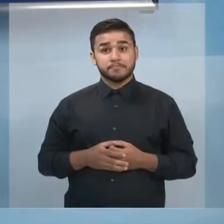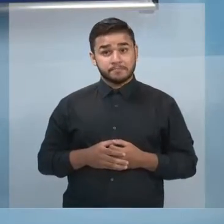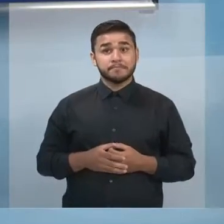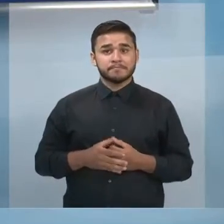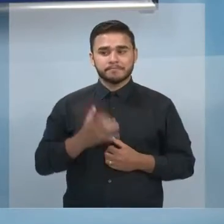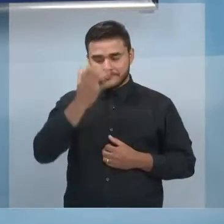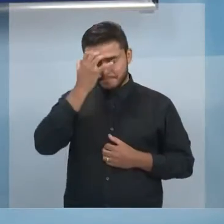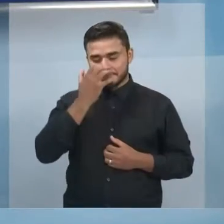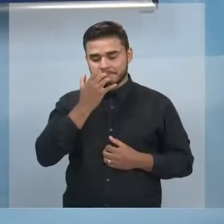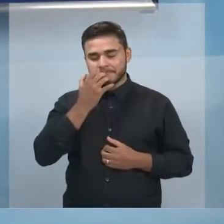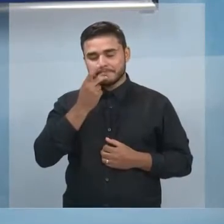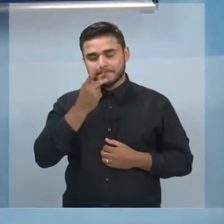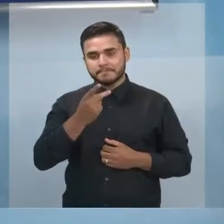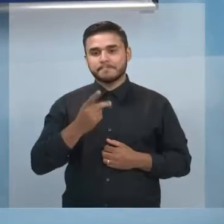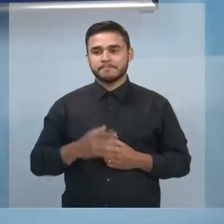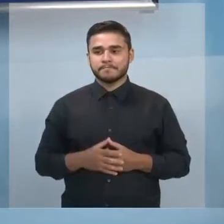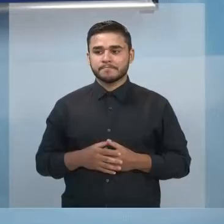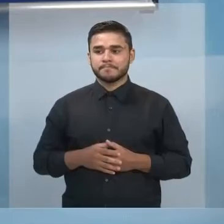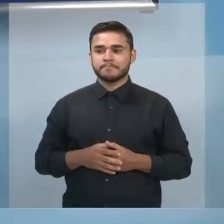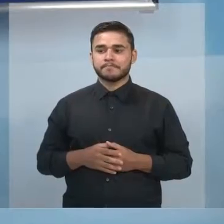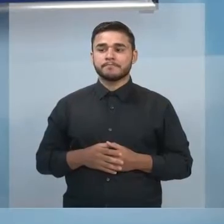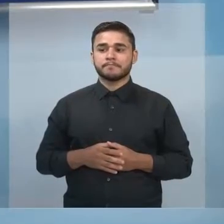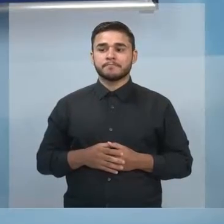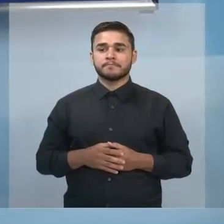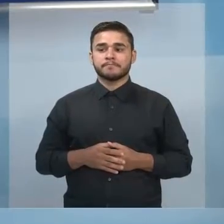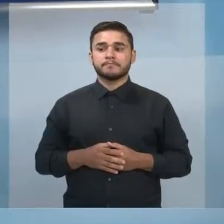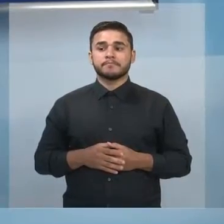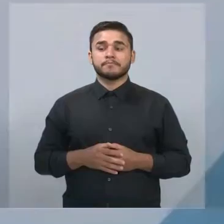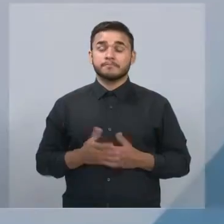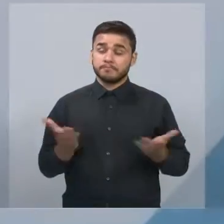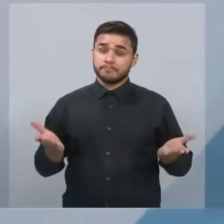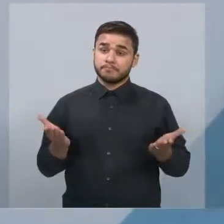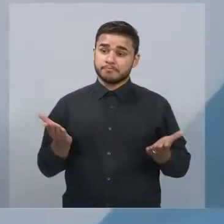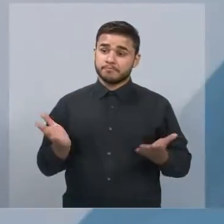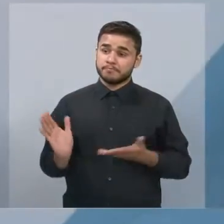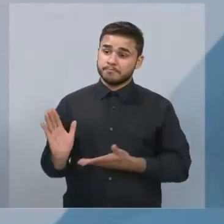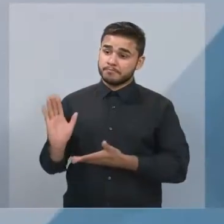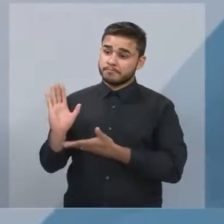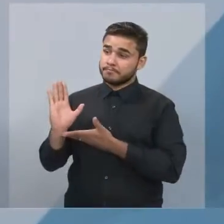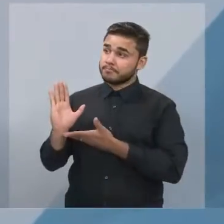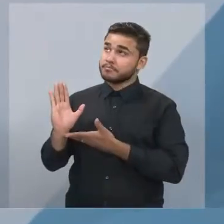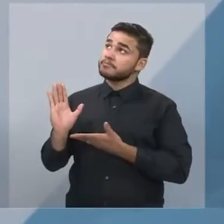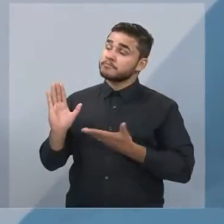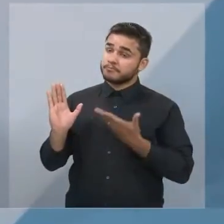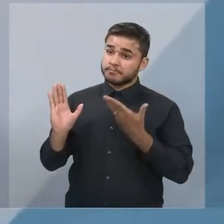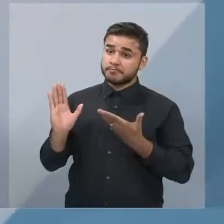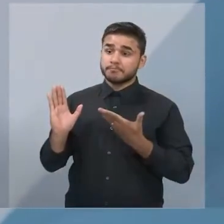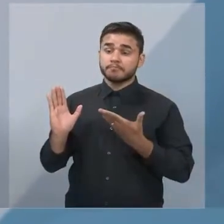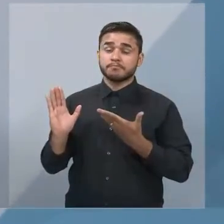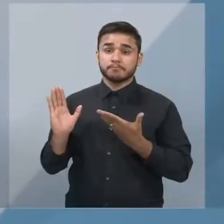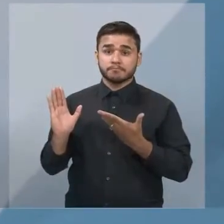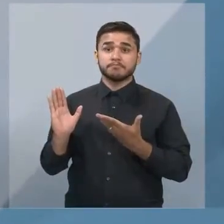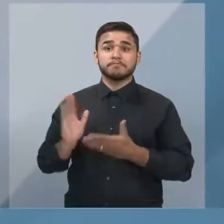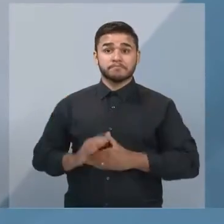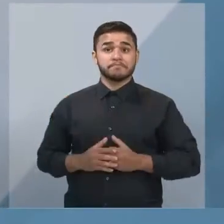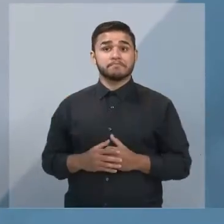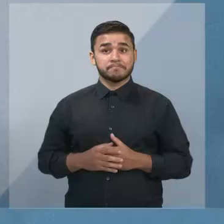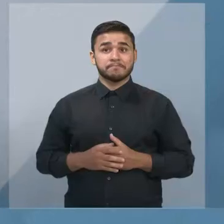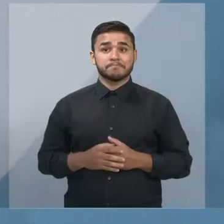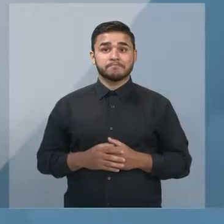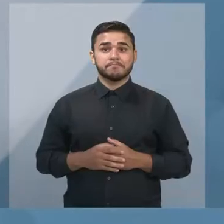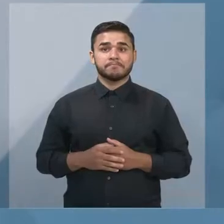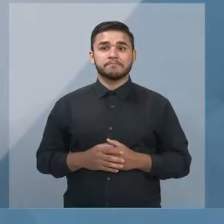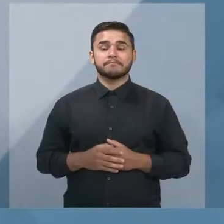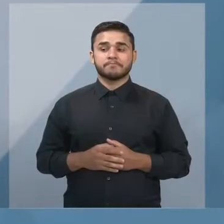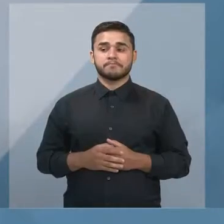poderia encerrar, quer dizer, diferente. Eu apresento aqui, para o nosso assinante, telespectador, esse livro,